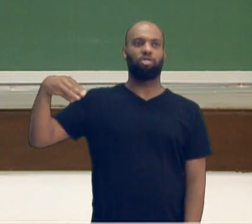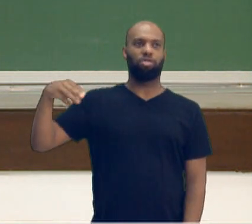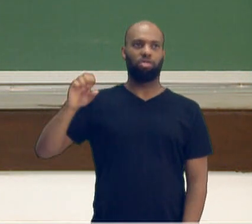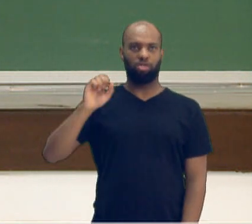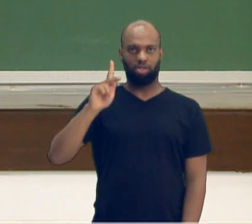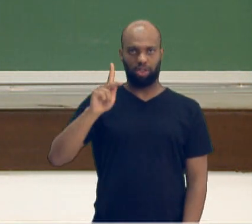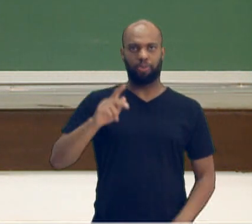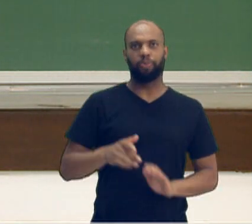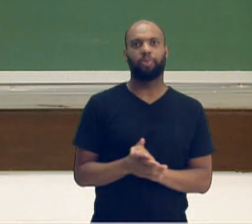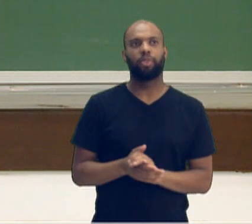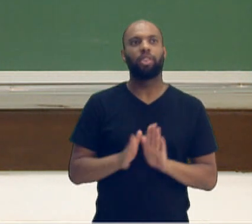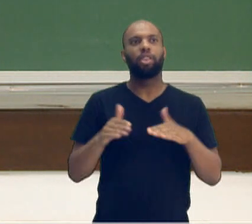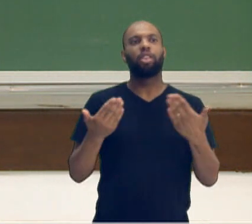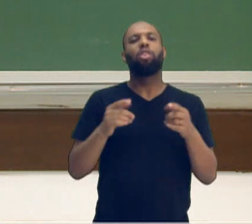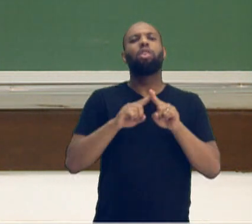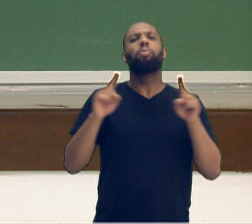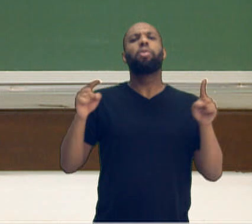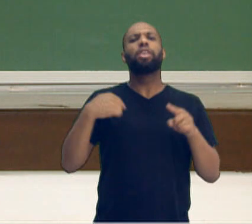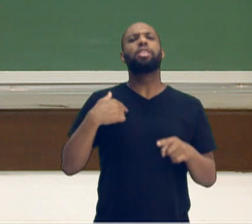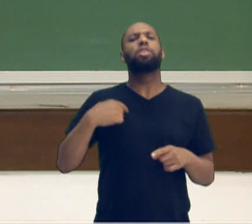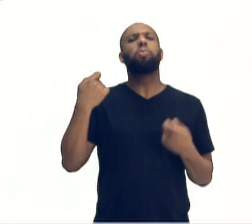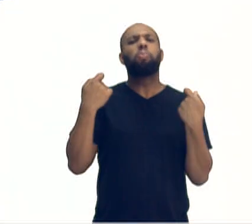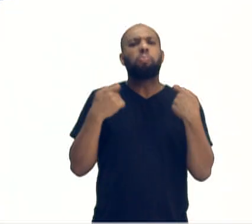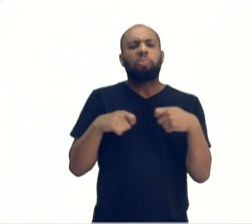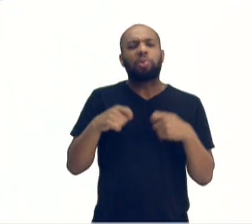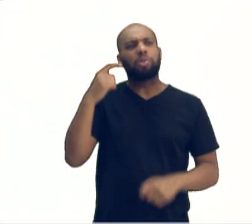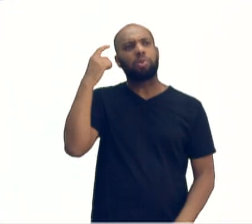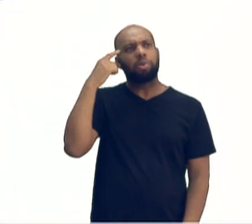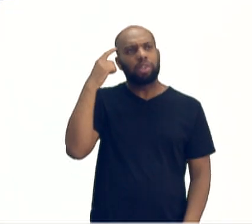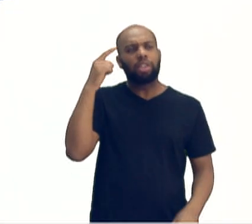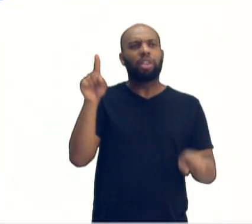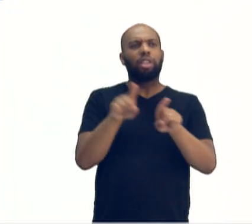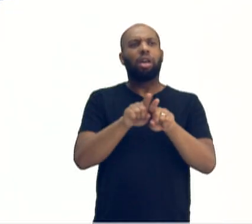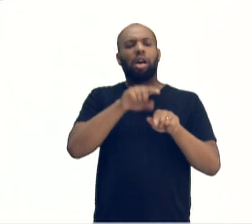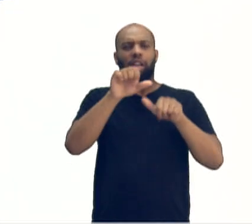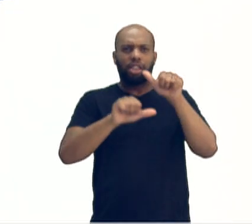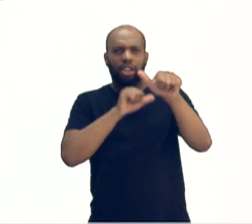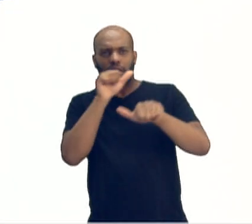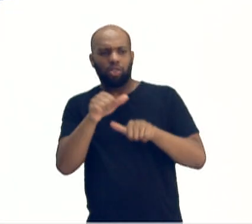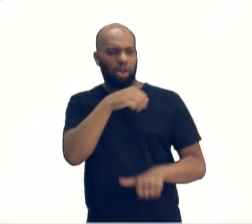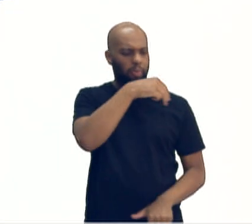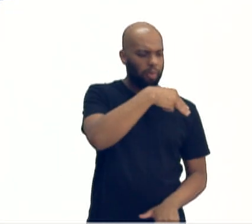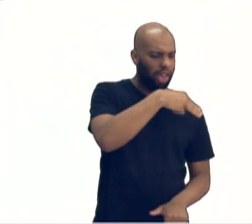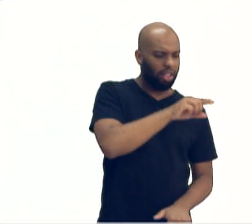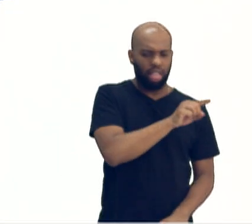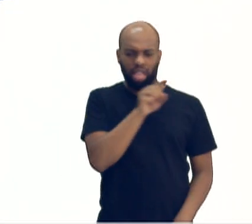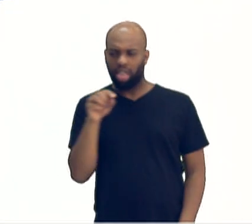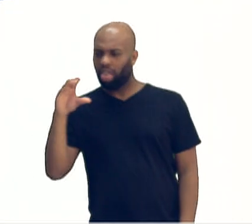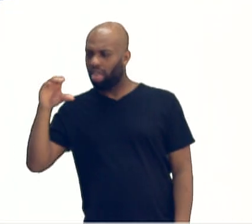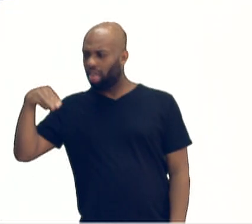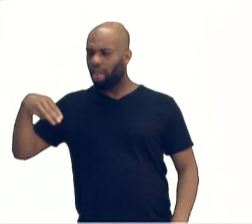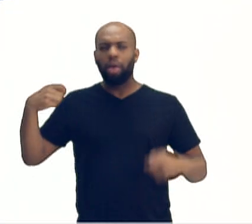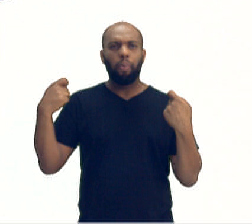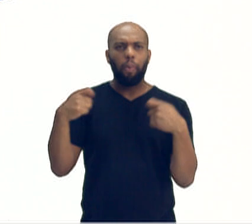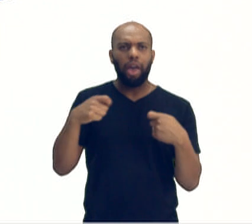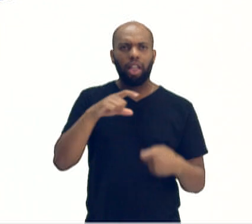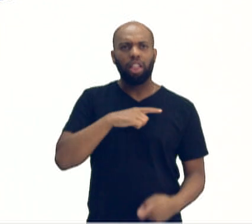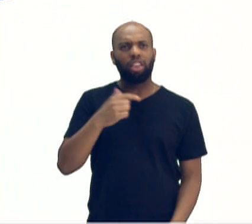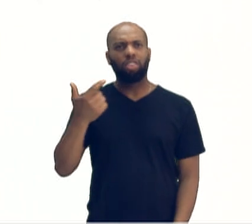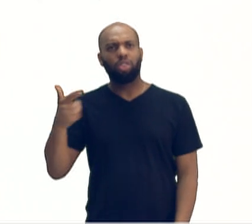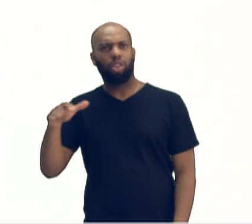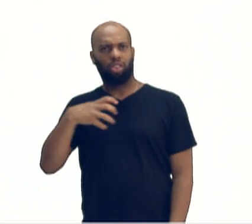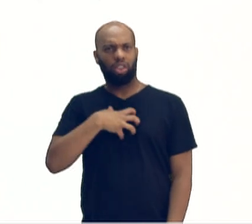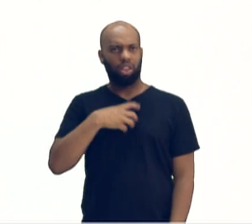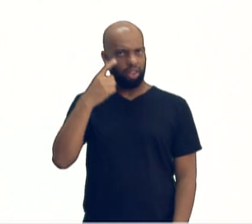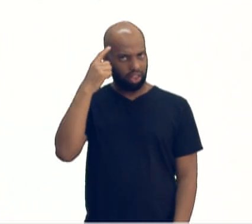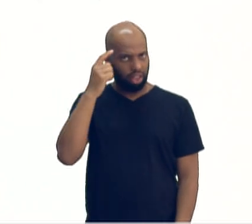Ah, muito bem. Mas será que eu precisaria pensar de transformar metro em centímetro? Será que eu não tenho um outro jeito de